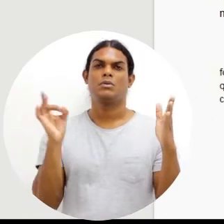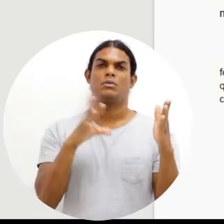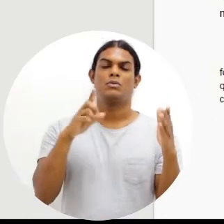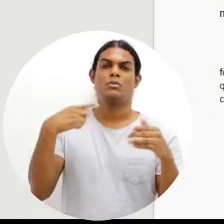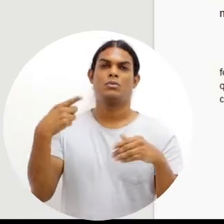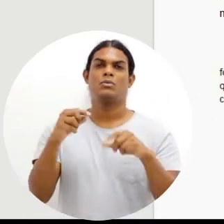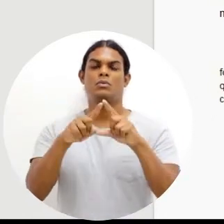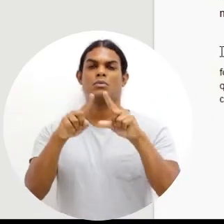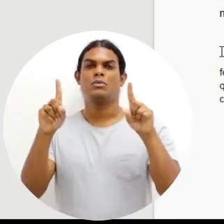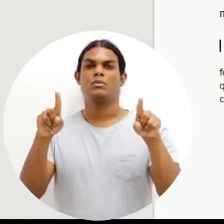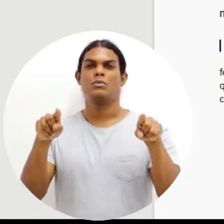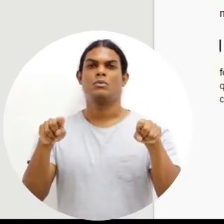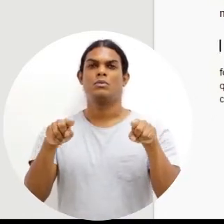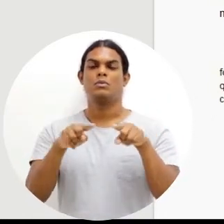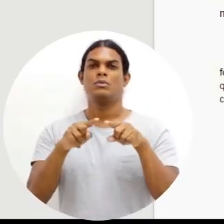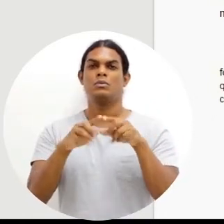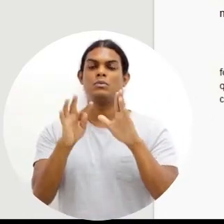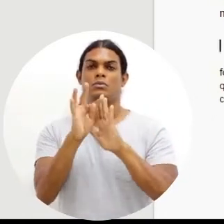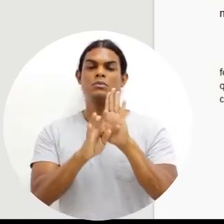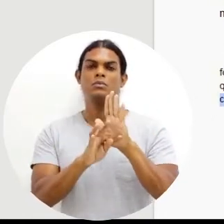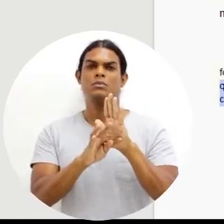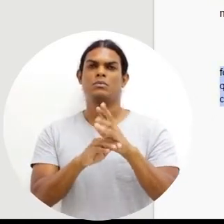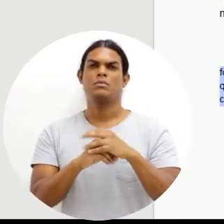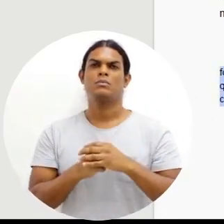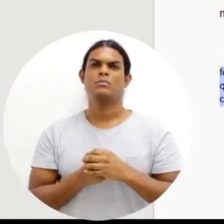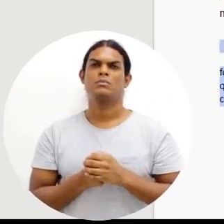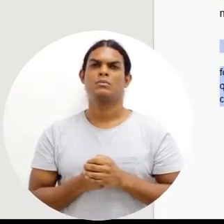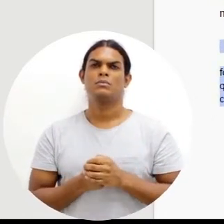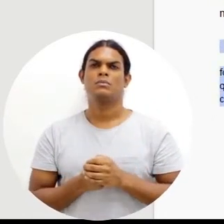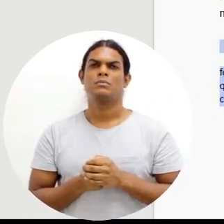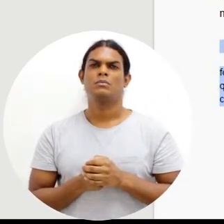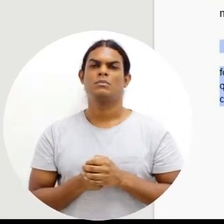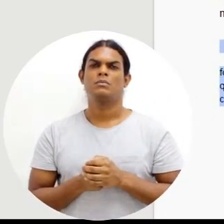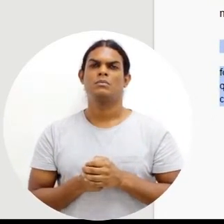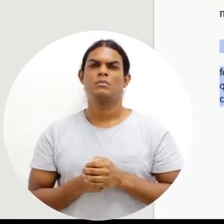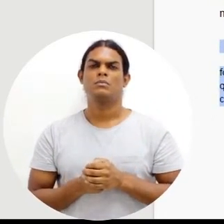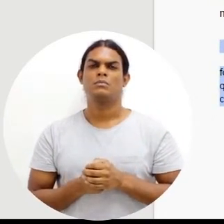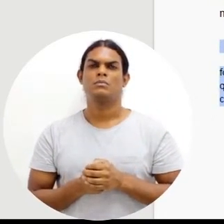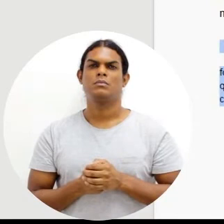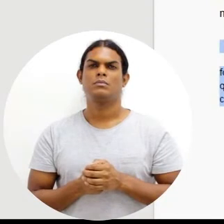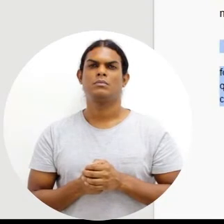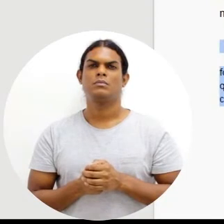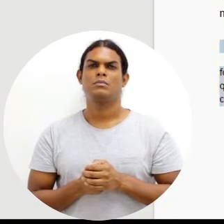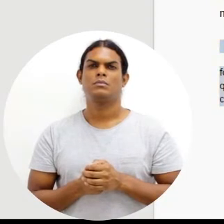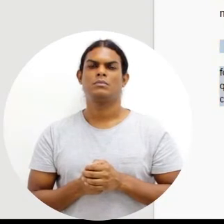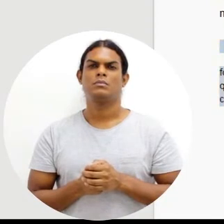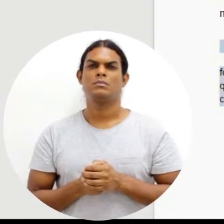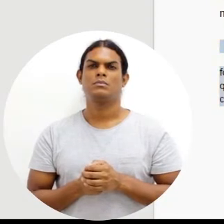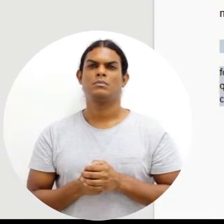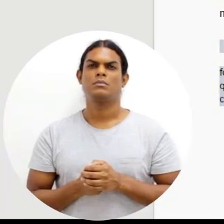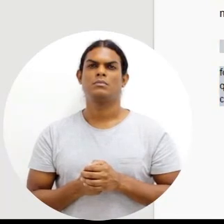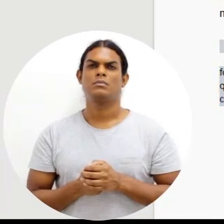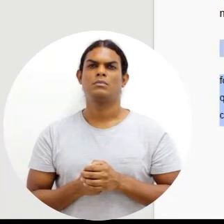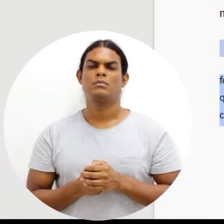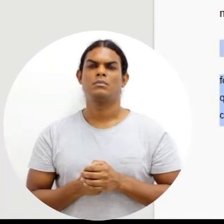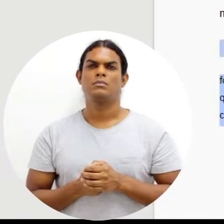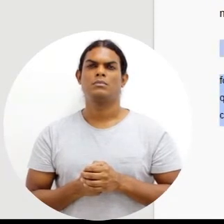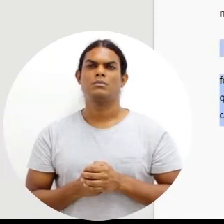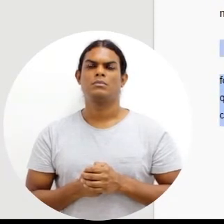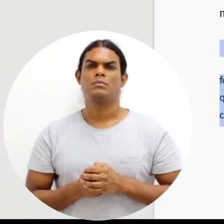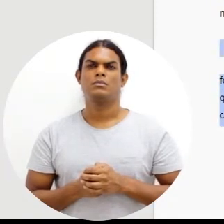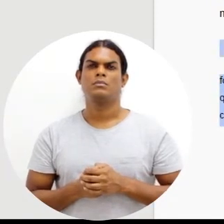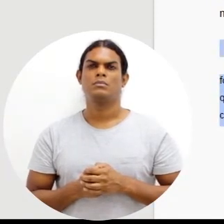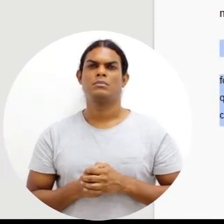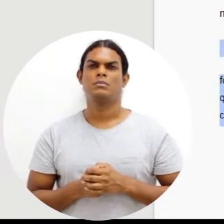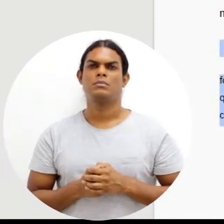outro material. Então, eu vou formatar isso aqui para ficar igualzinho à formatação anterior que estava. Eu seleciono, coloco o espaçamento, então, um e-mail para